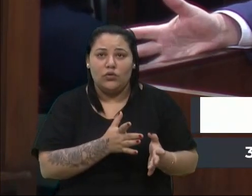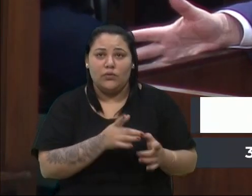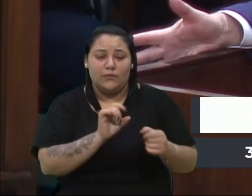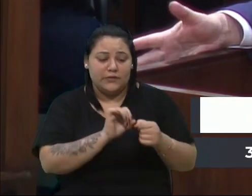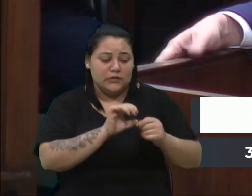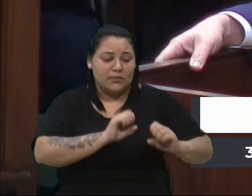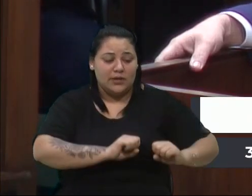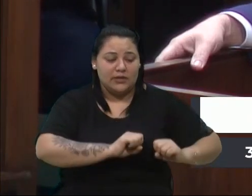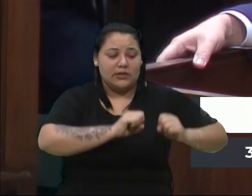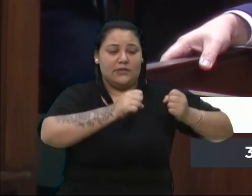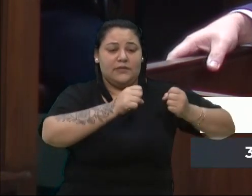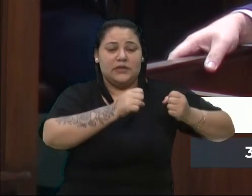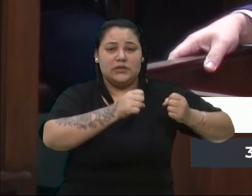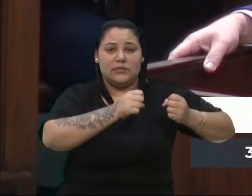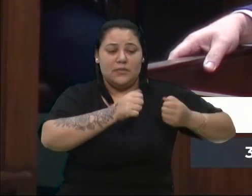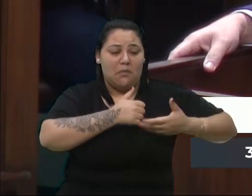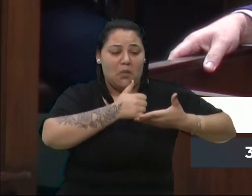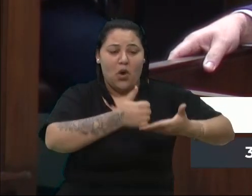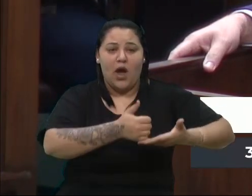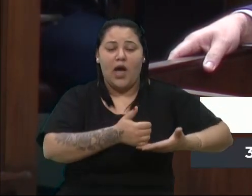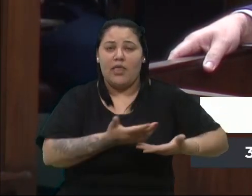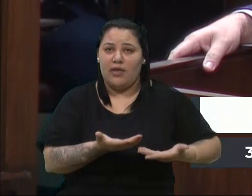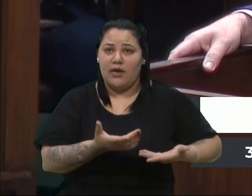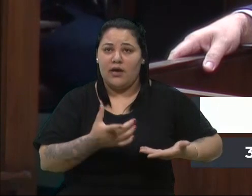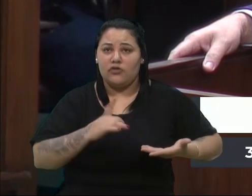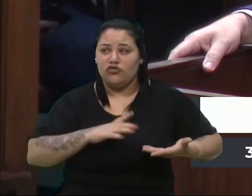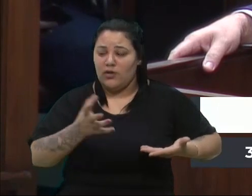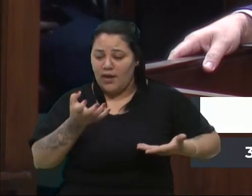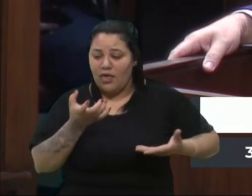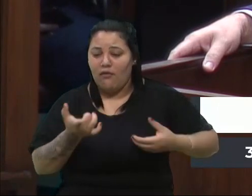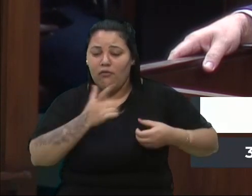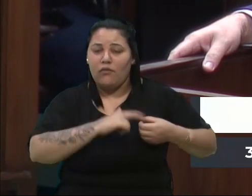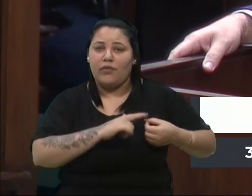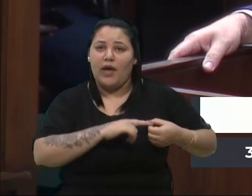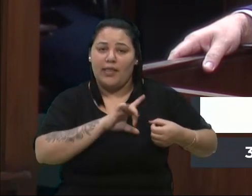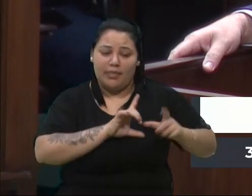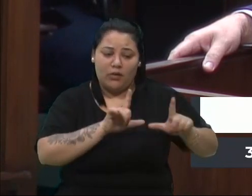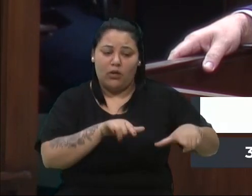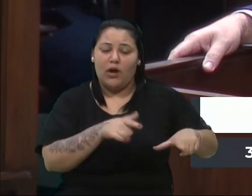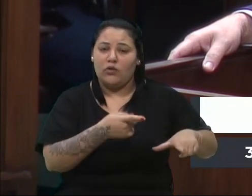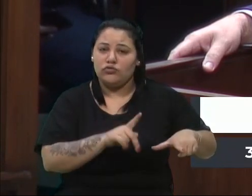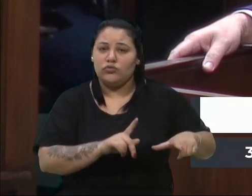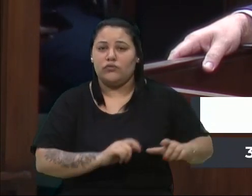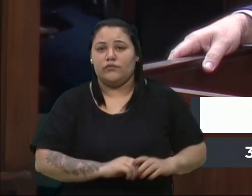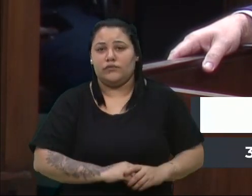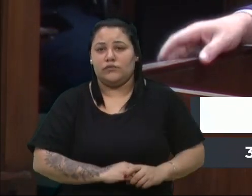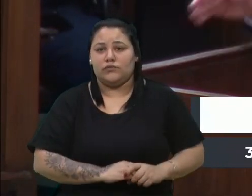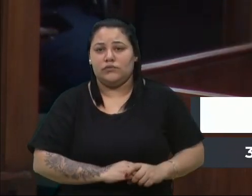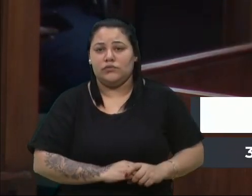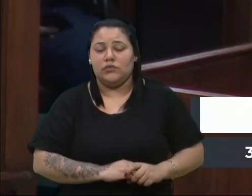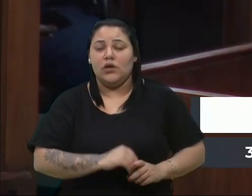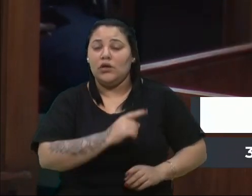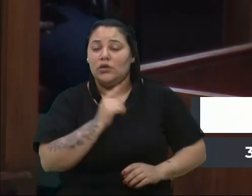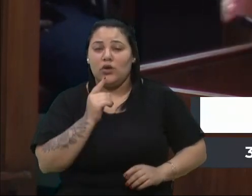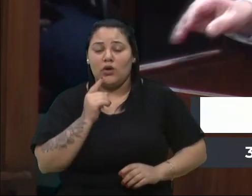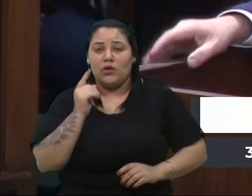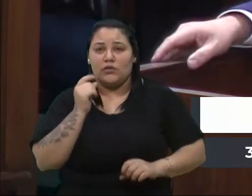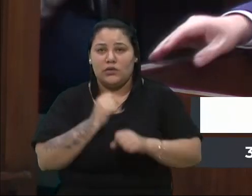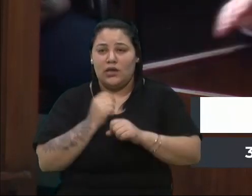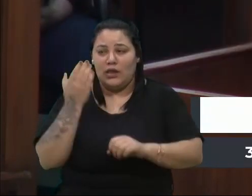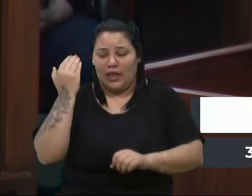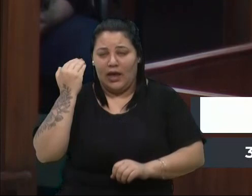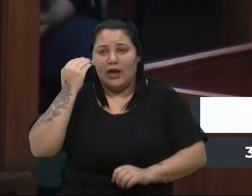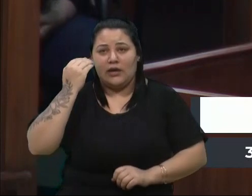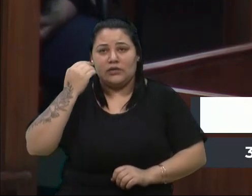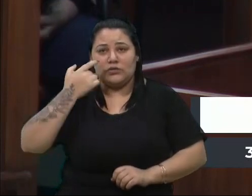defesa desta situação. E nós, então, entendemos naquela época que a melhor, vamos dizer